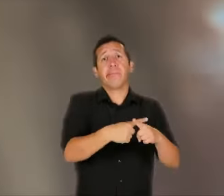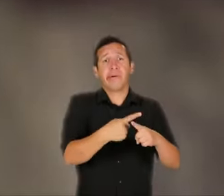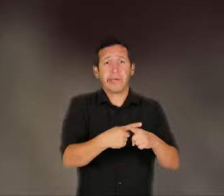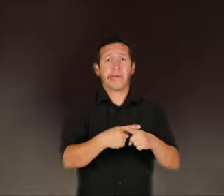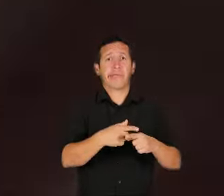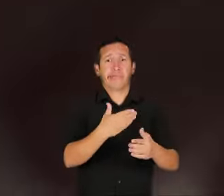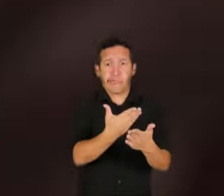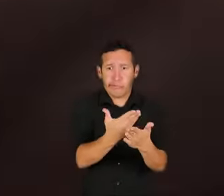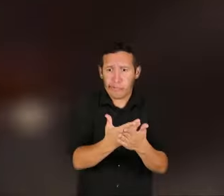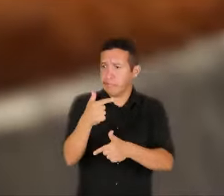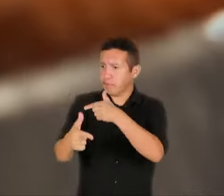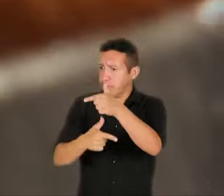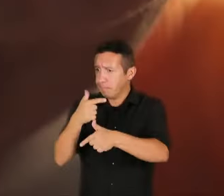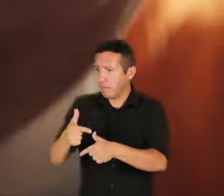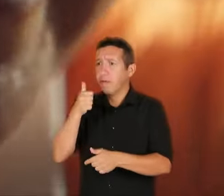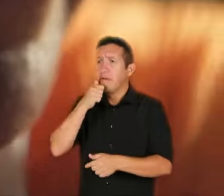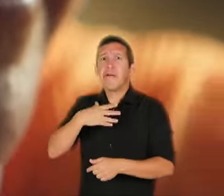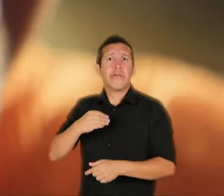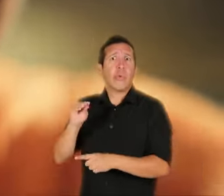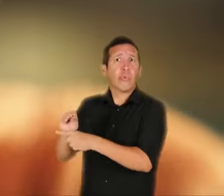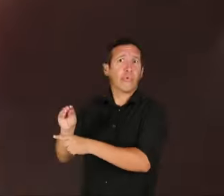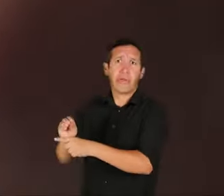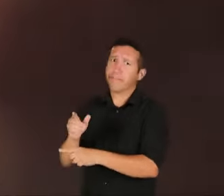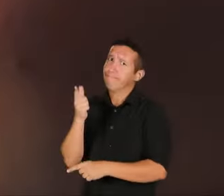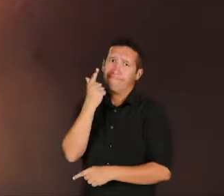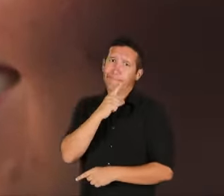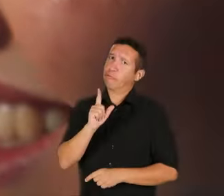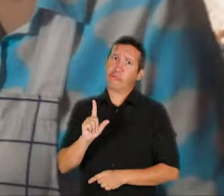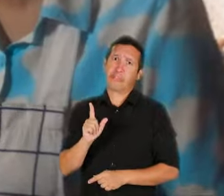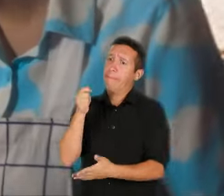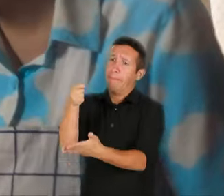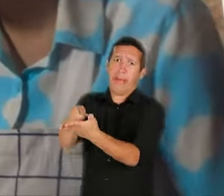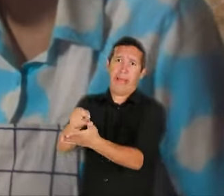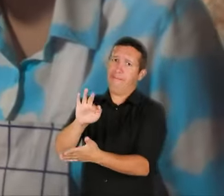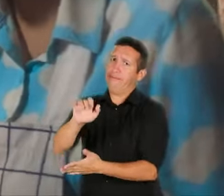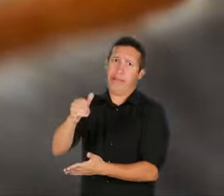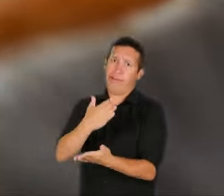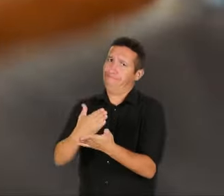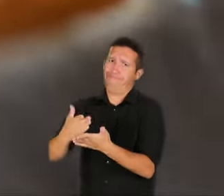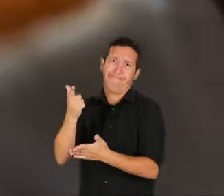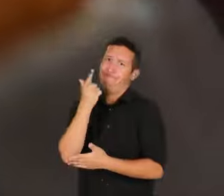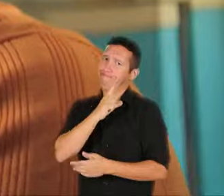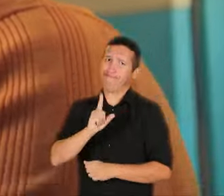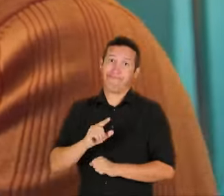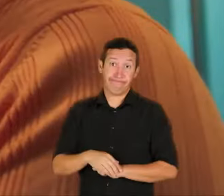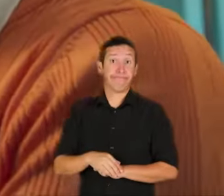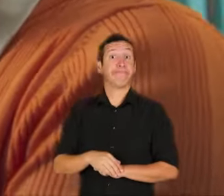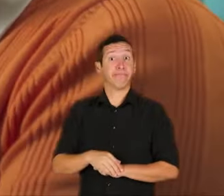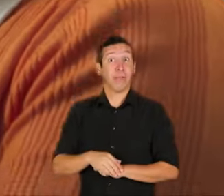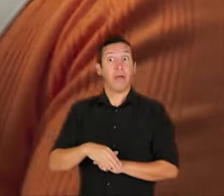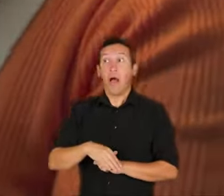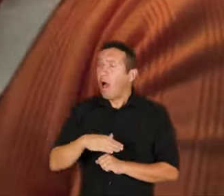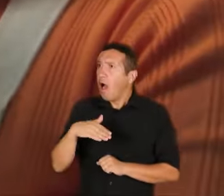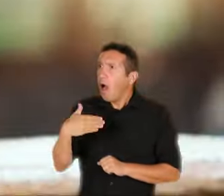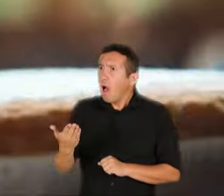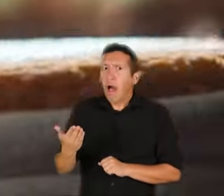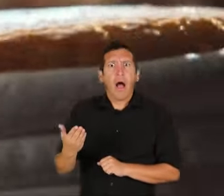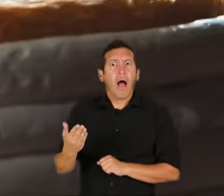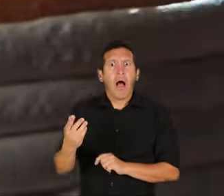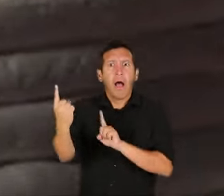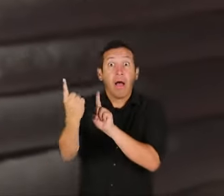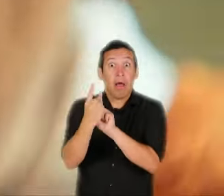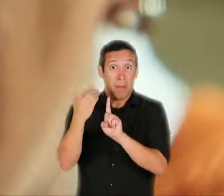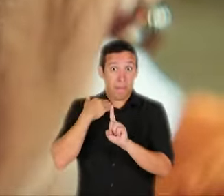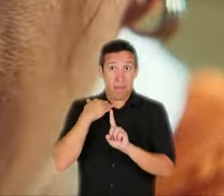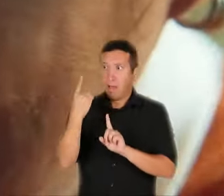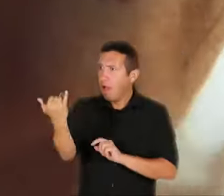conciliar os estudos, o trabalho e os cuidados com a minha filha. Então não consegui pagar as prestações. Quando o atendente